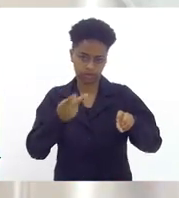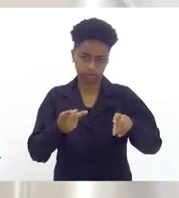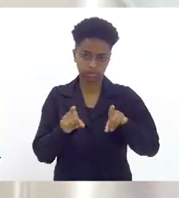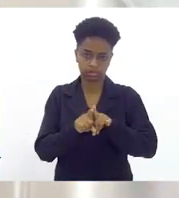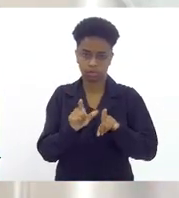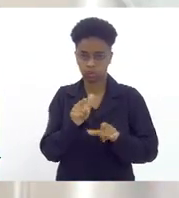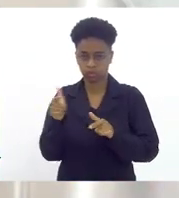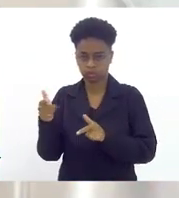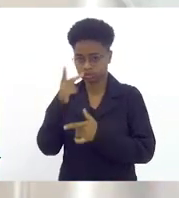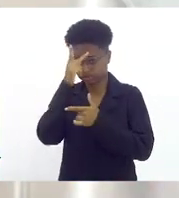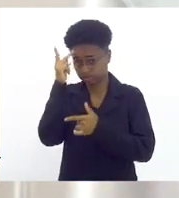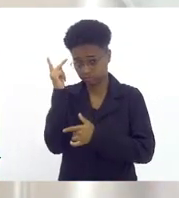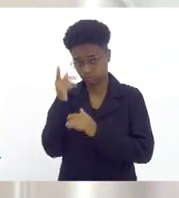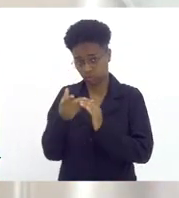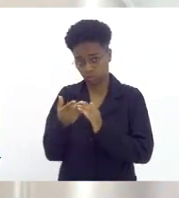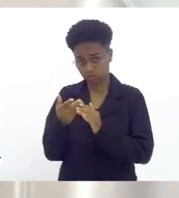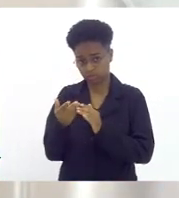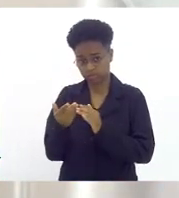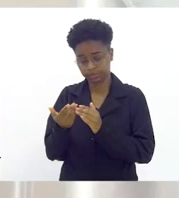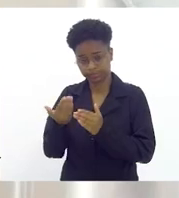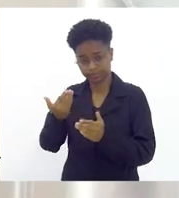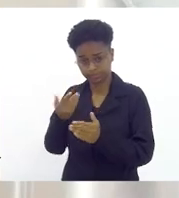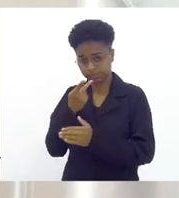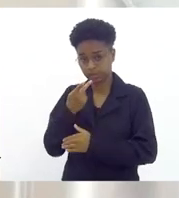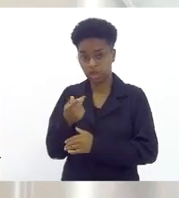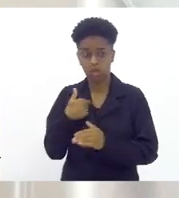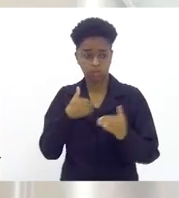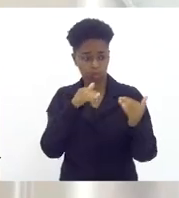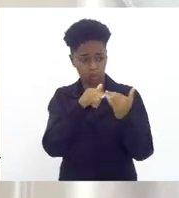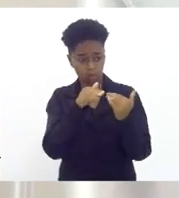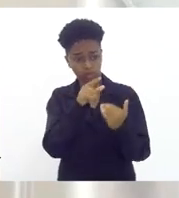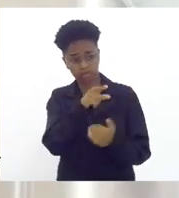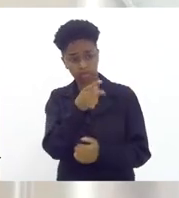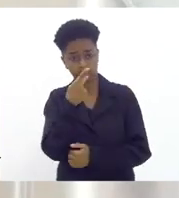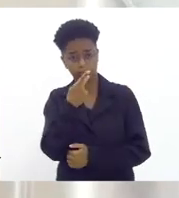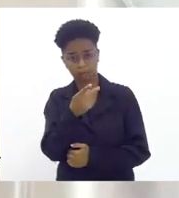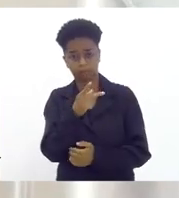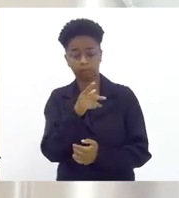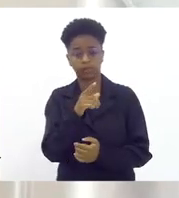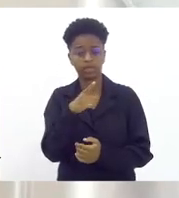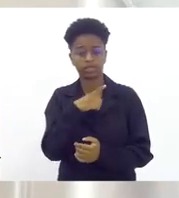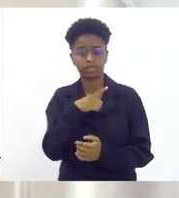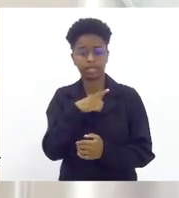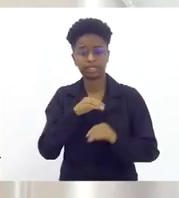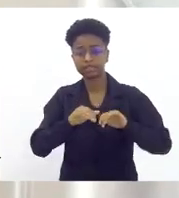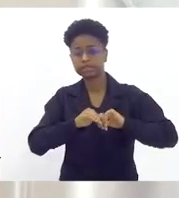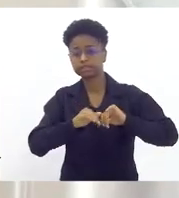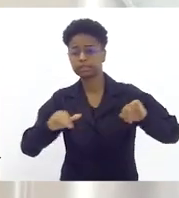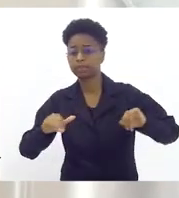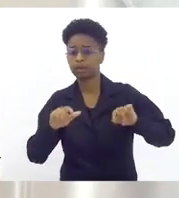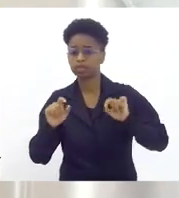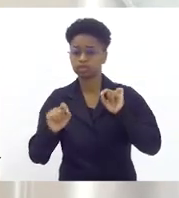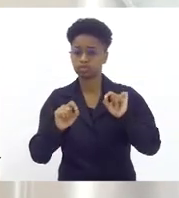E concordo quando a senhora apresenta o hiato que existe entre as centrais